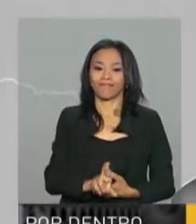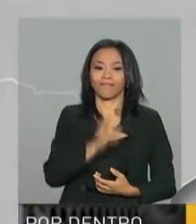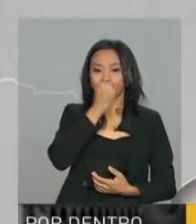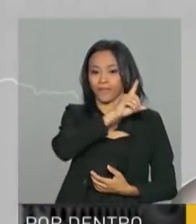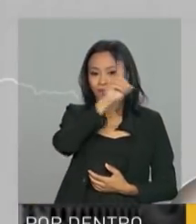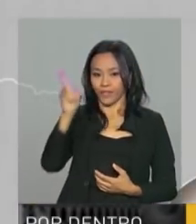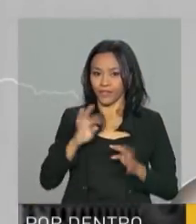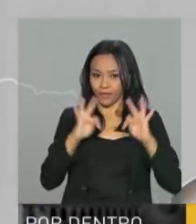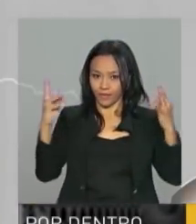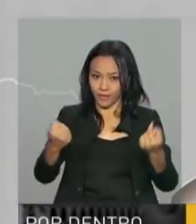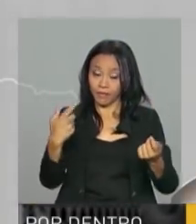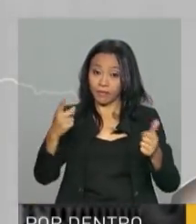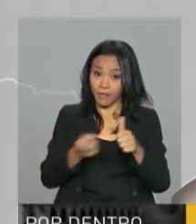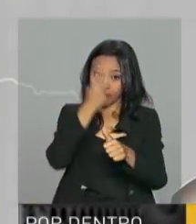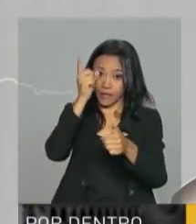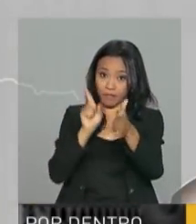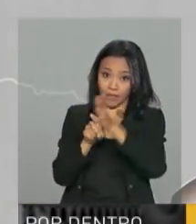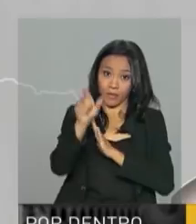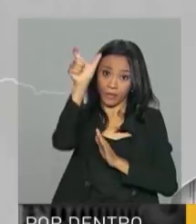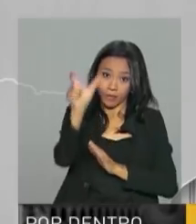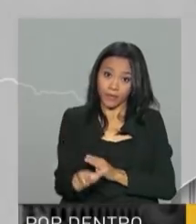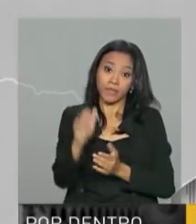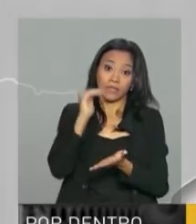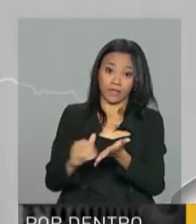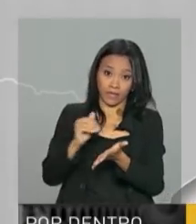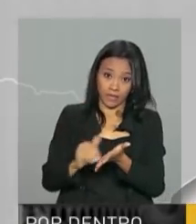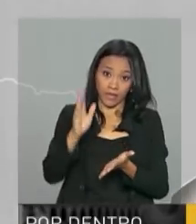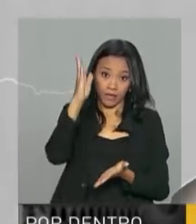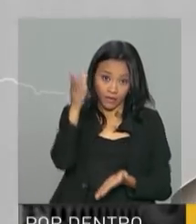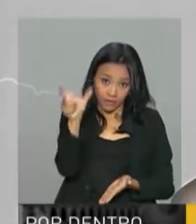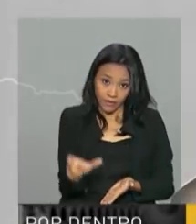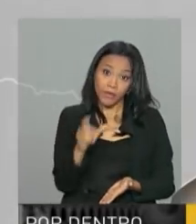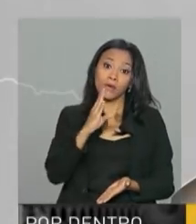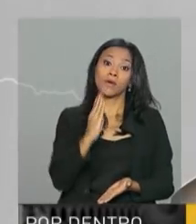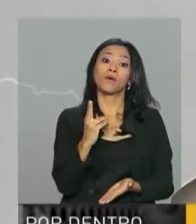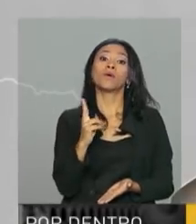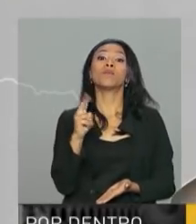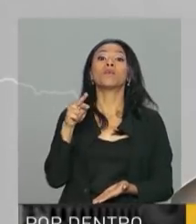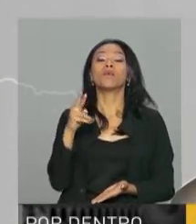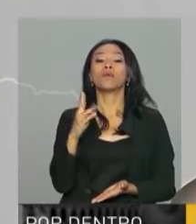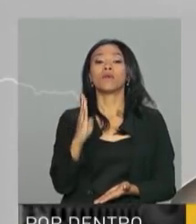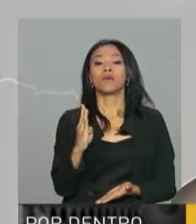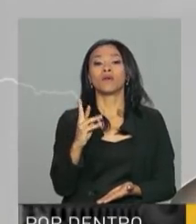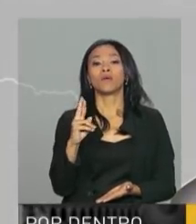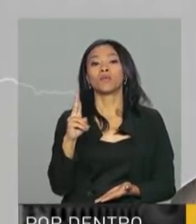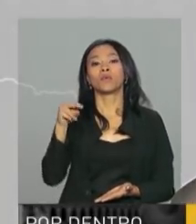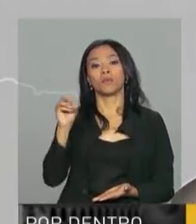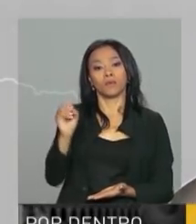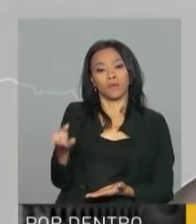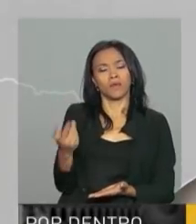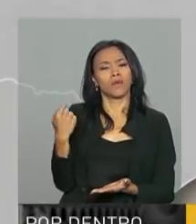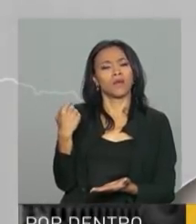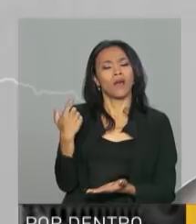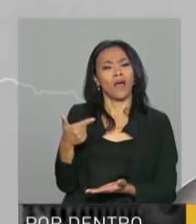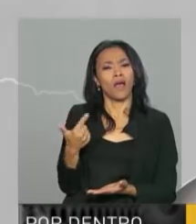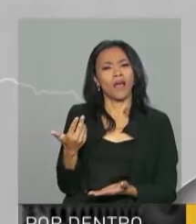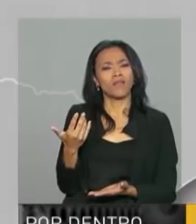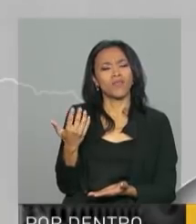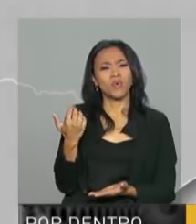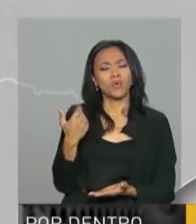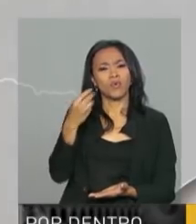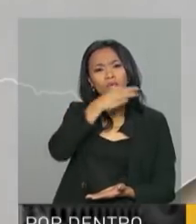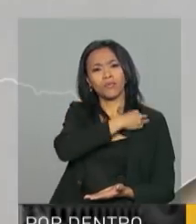primeira pergunta para o secretário, Bruno Bianco. Bruno, ontem, secretário, o ministro Meirelles